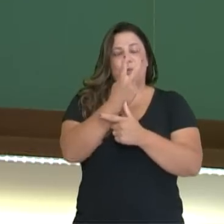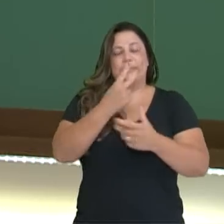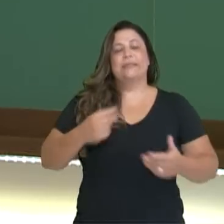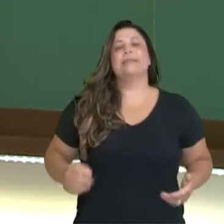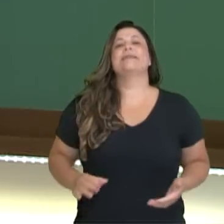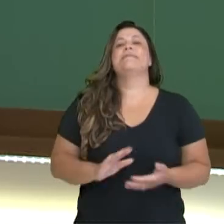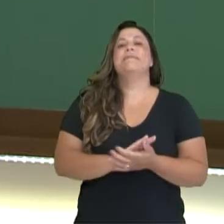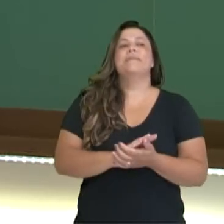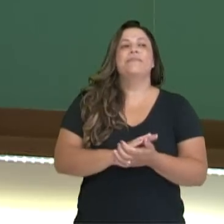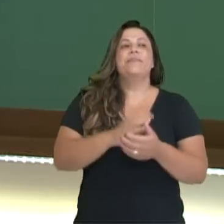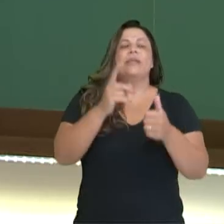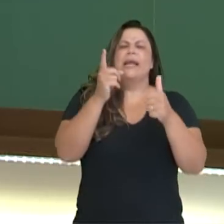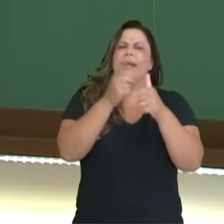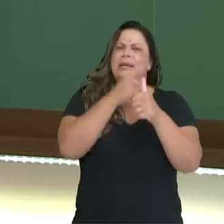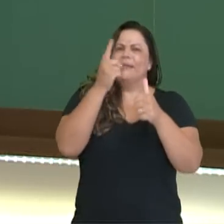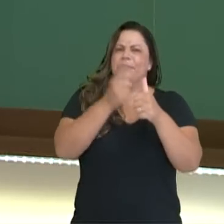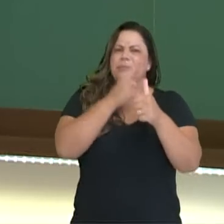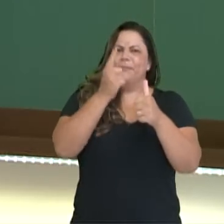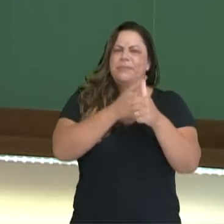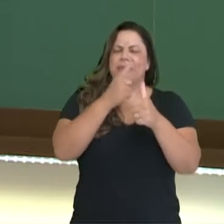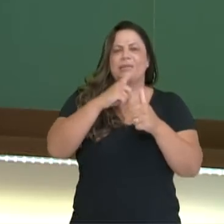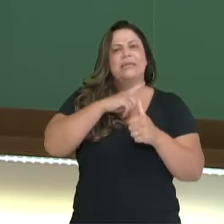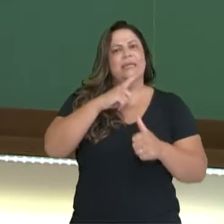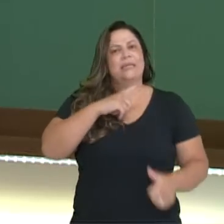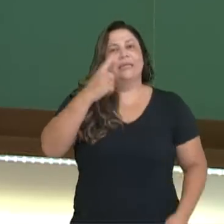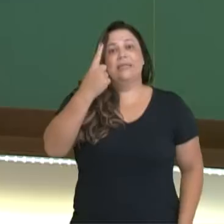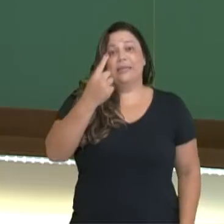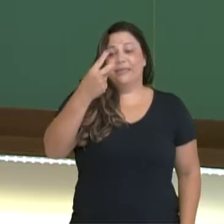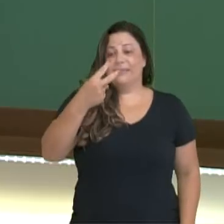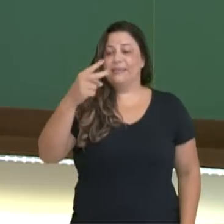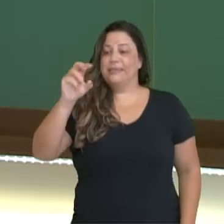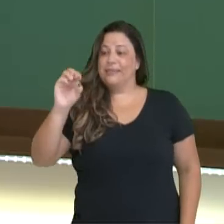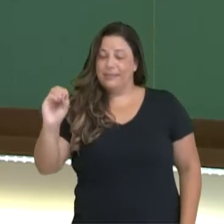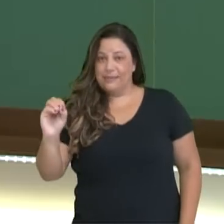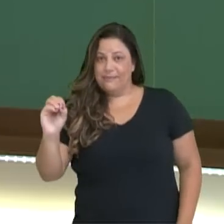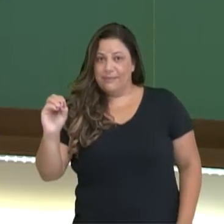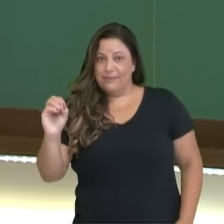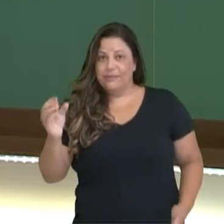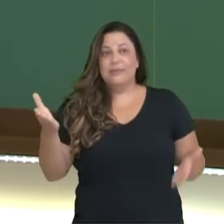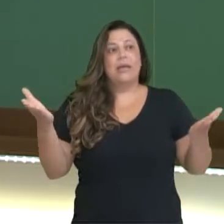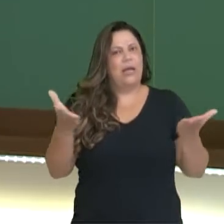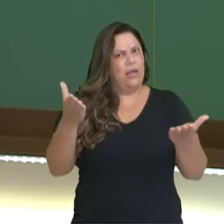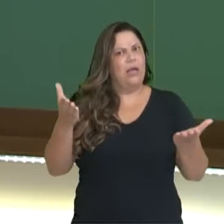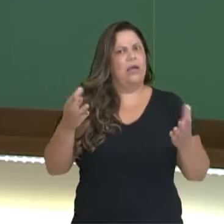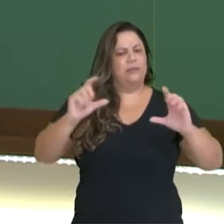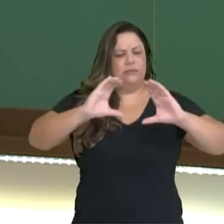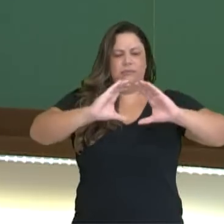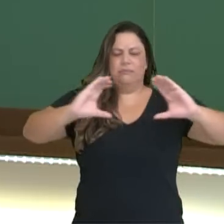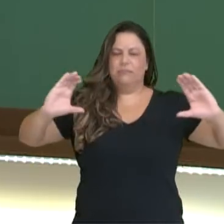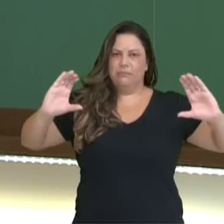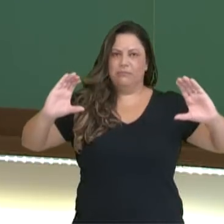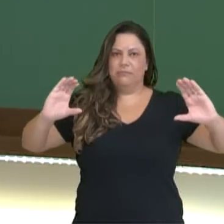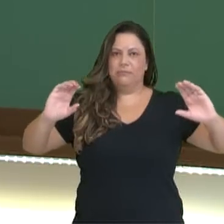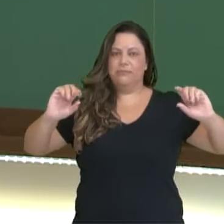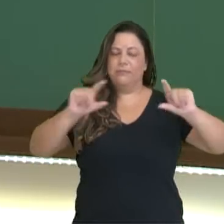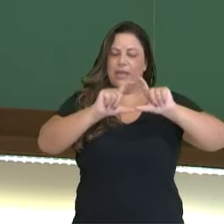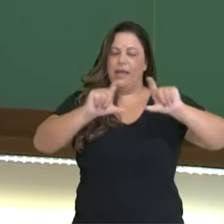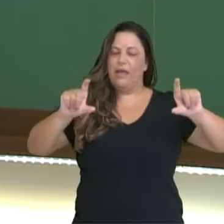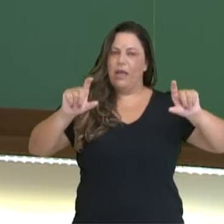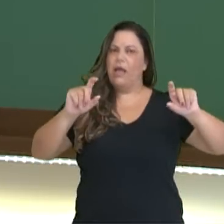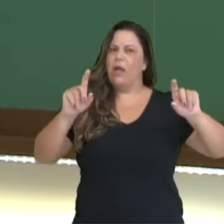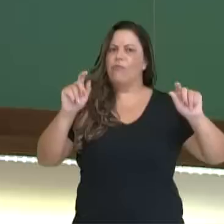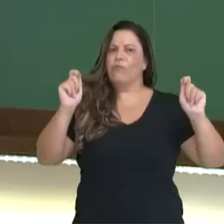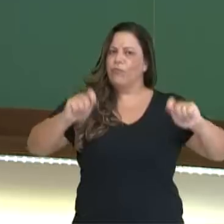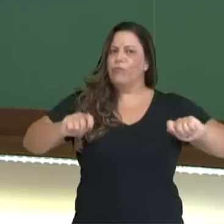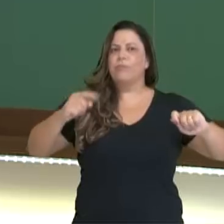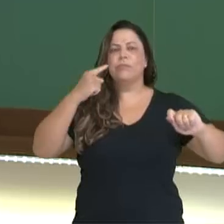primeira determinação, eu tenho 120. Então, esta é a forma geral do arco côngruo